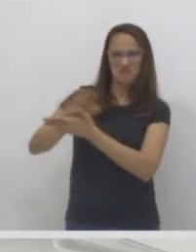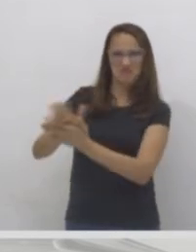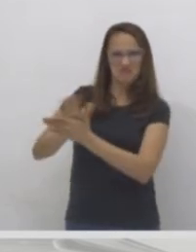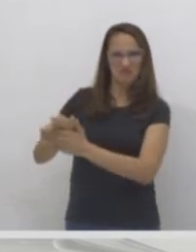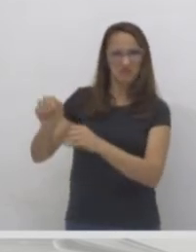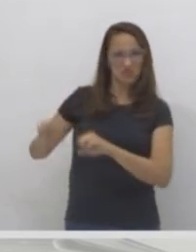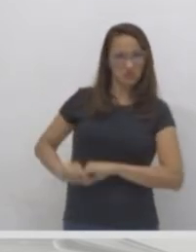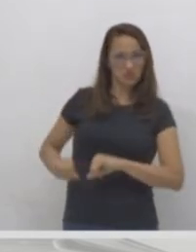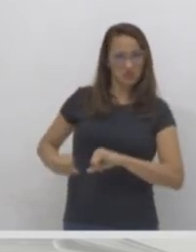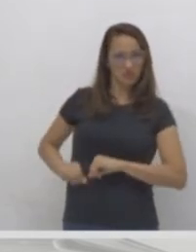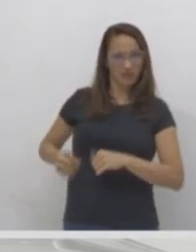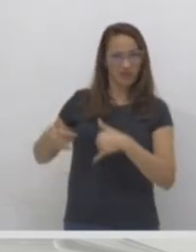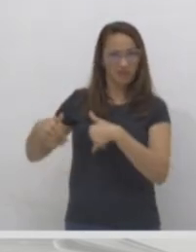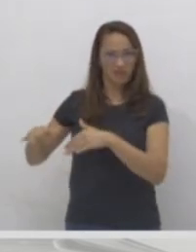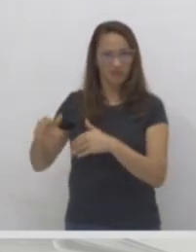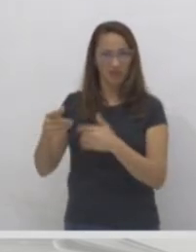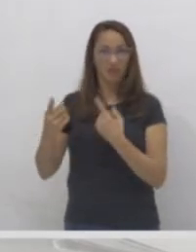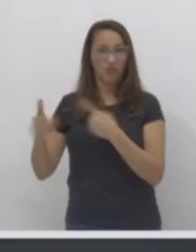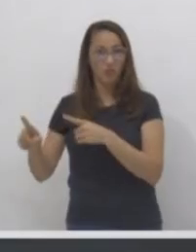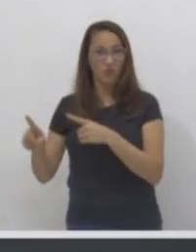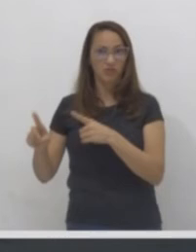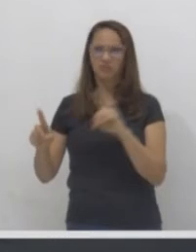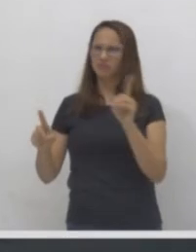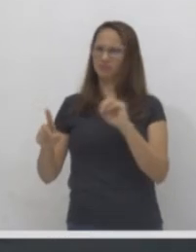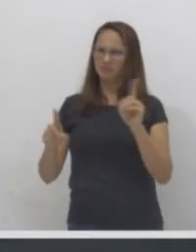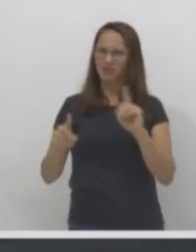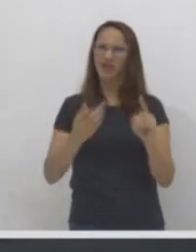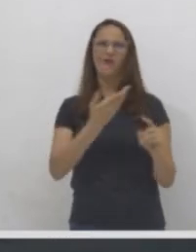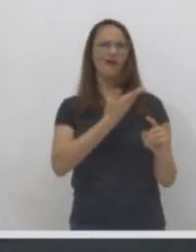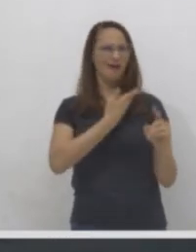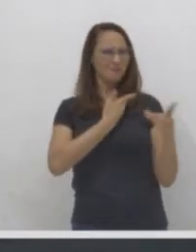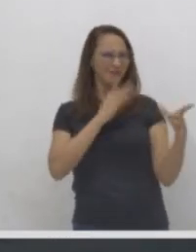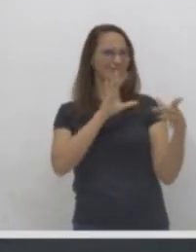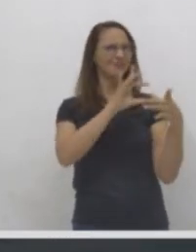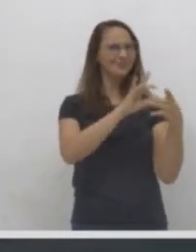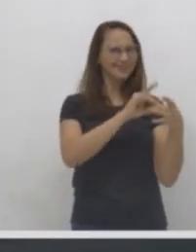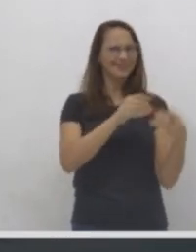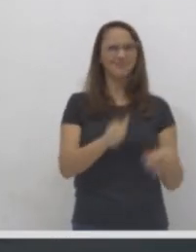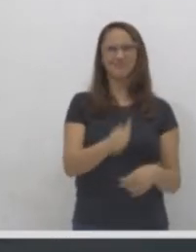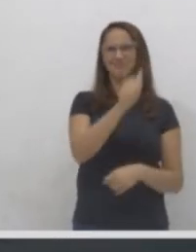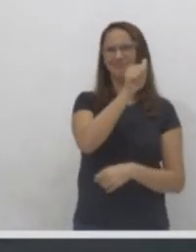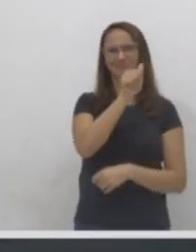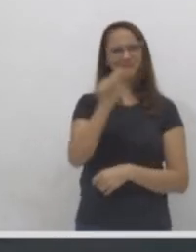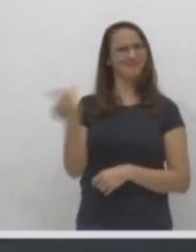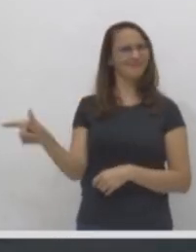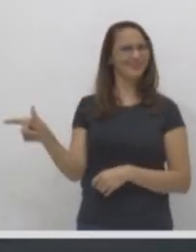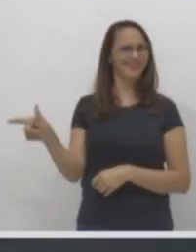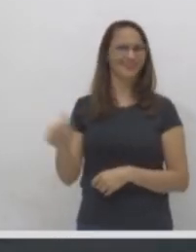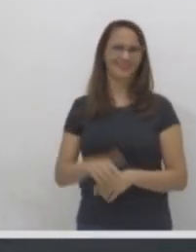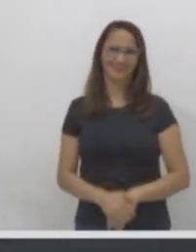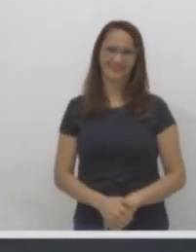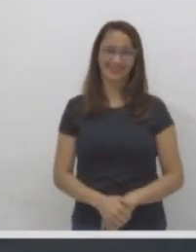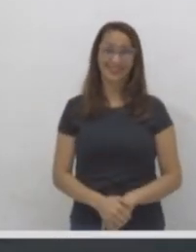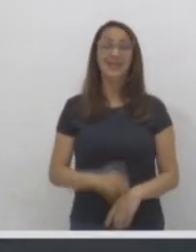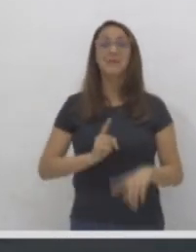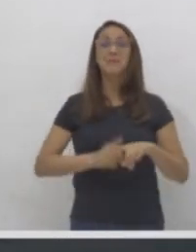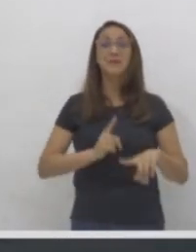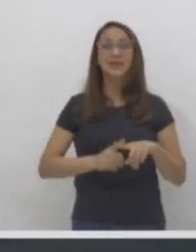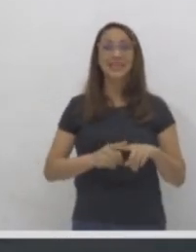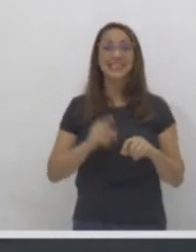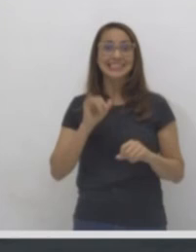isso, gente? Vem comigo aqui. Porque se o lápis tivesse feito amizade com a borracha, nesse